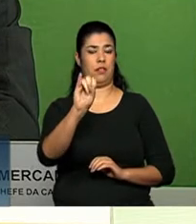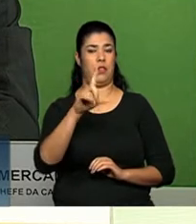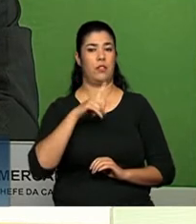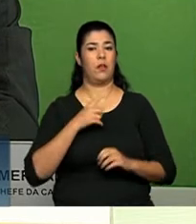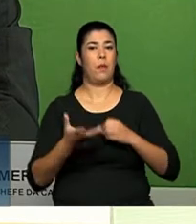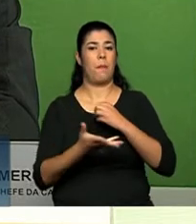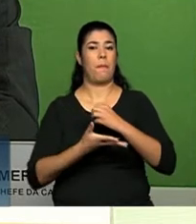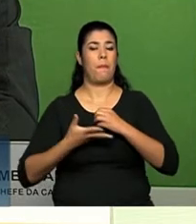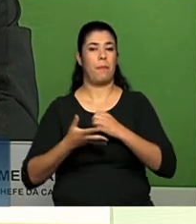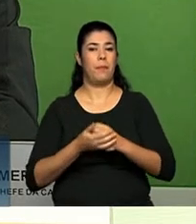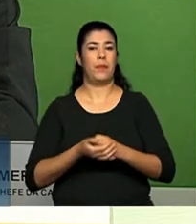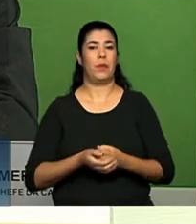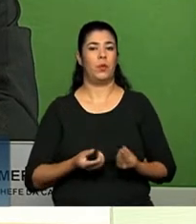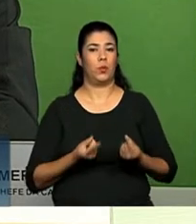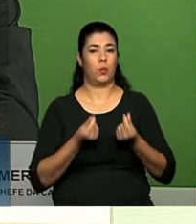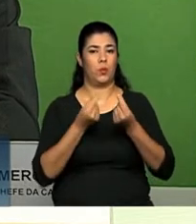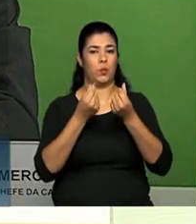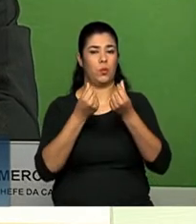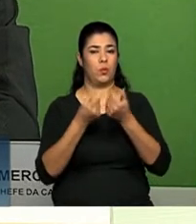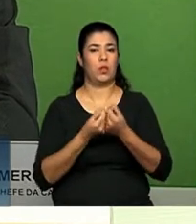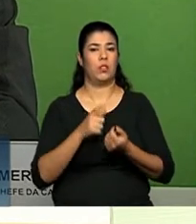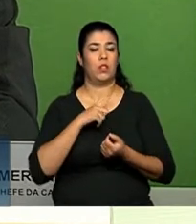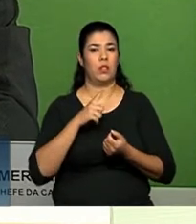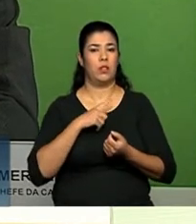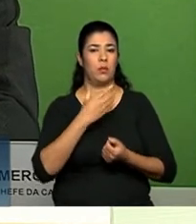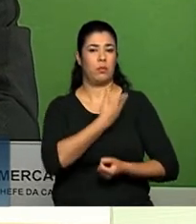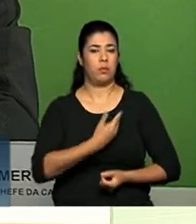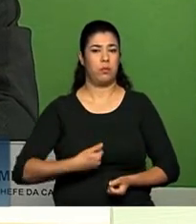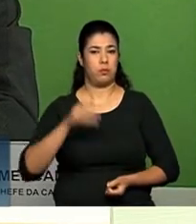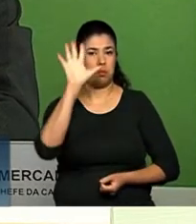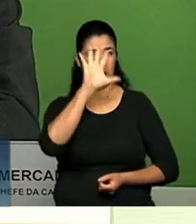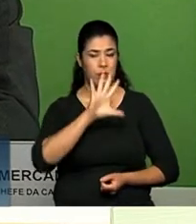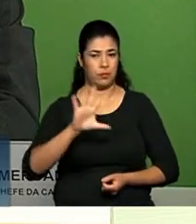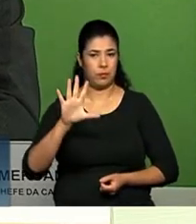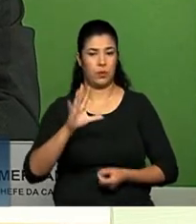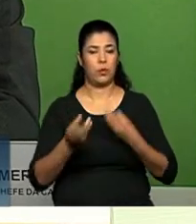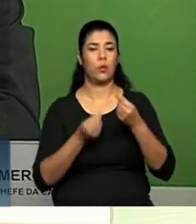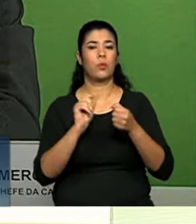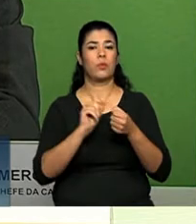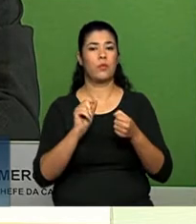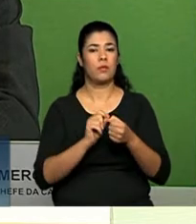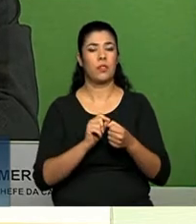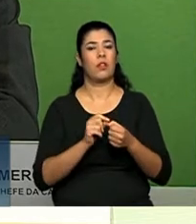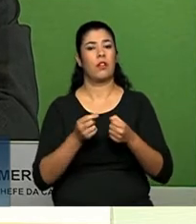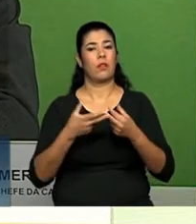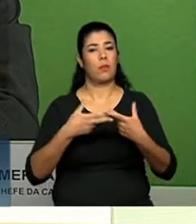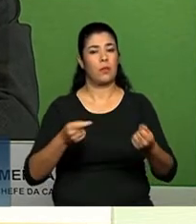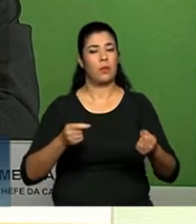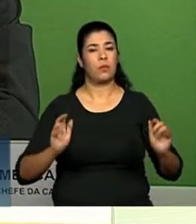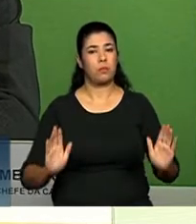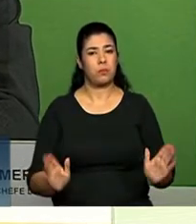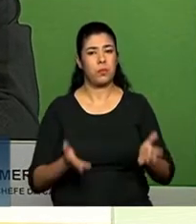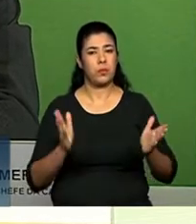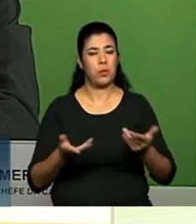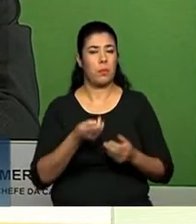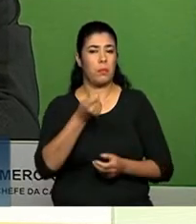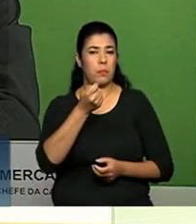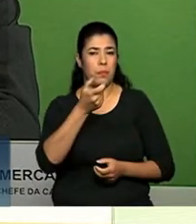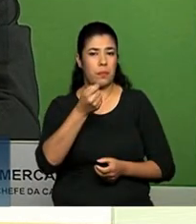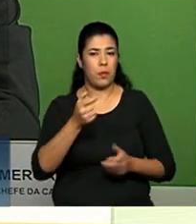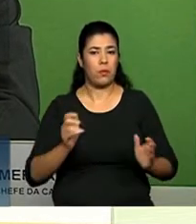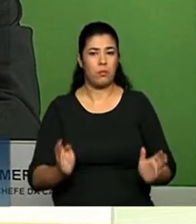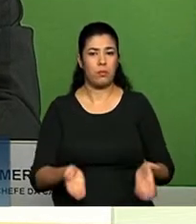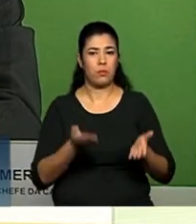do Tesouro. O que é que nós estamos fazendo? Reduzindo os subsídios, mantendo ainda alguns estímulos de crédito, mas com subsídios